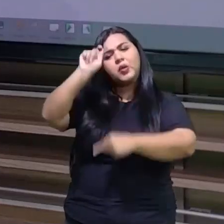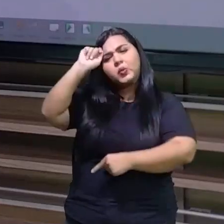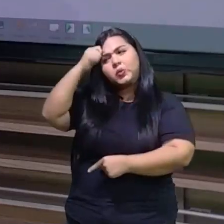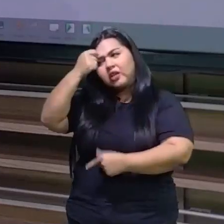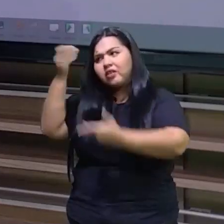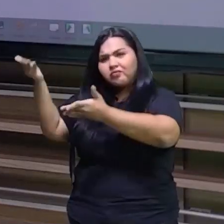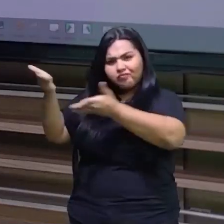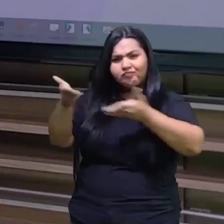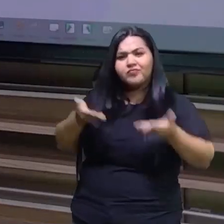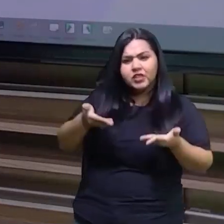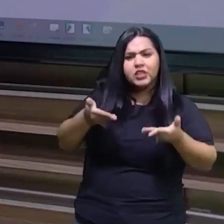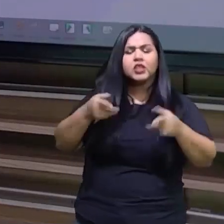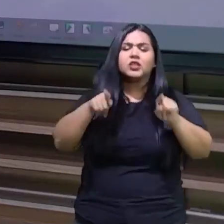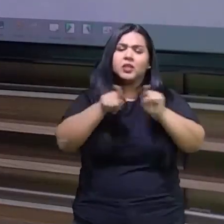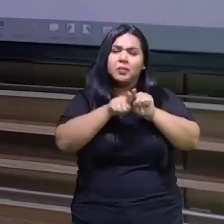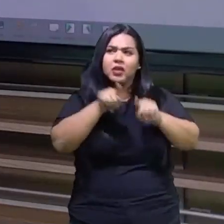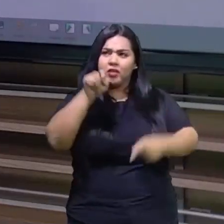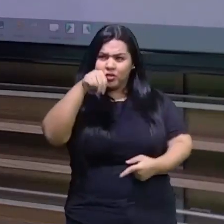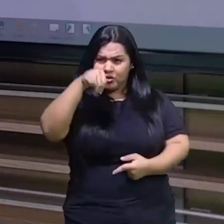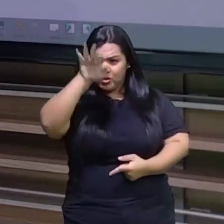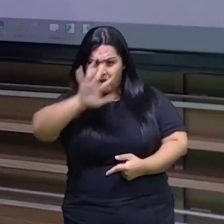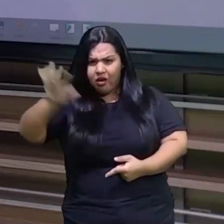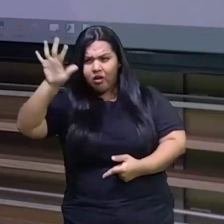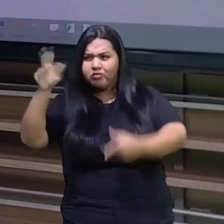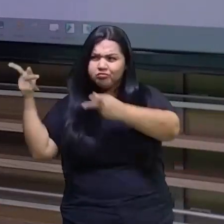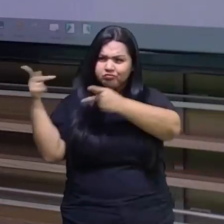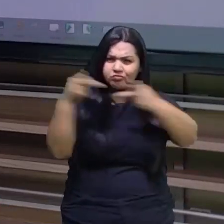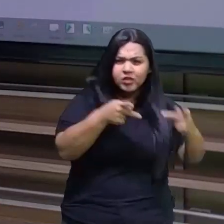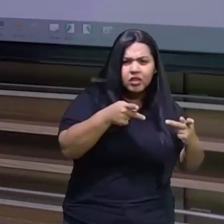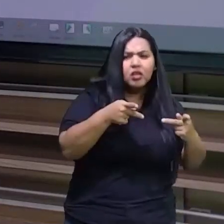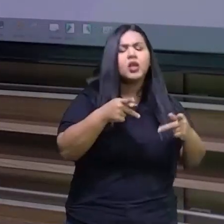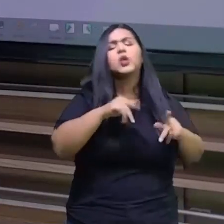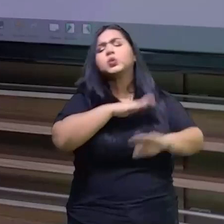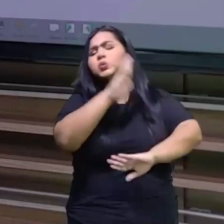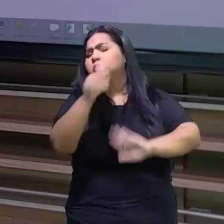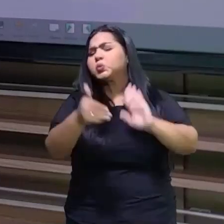vieram para cá, os nordestinos que também vieram para cá, eles tinham